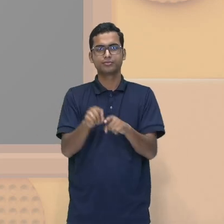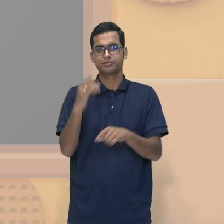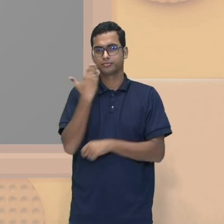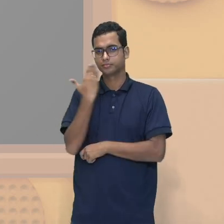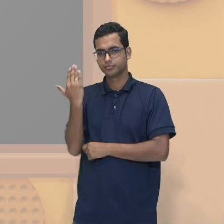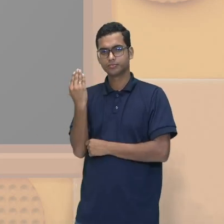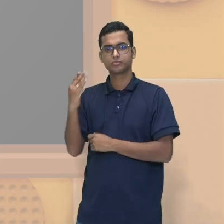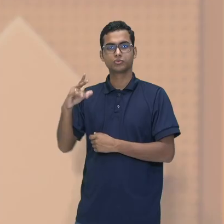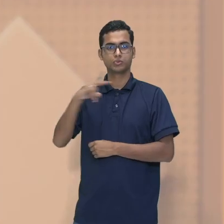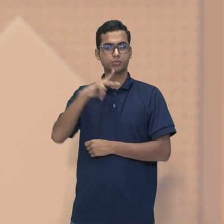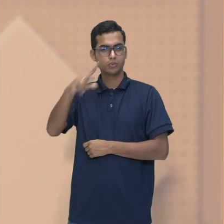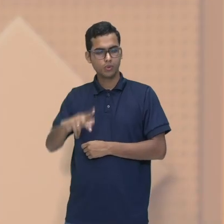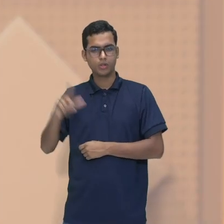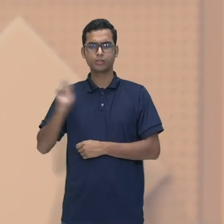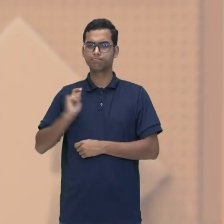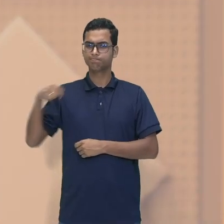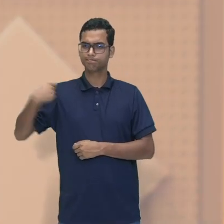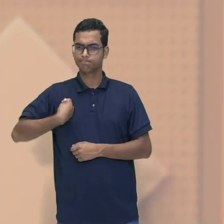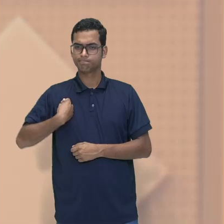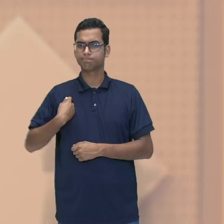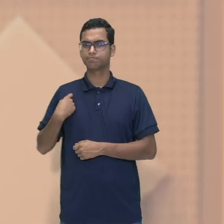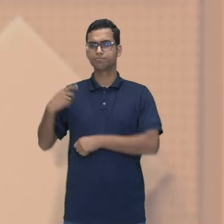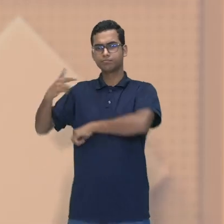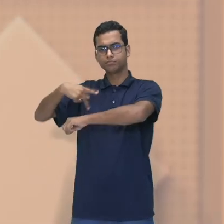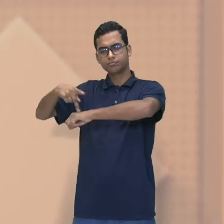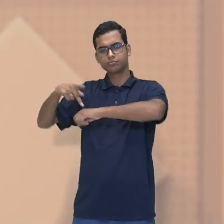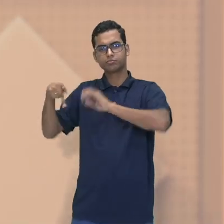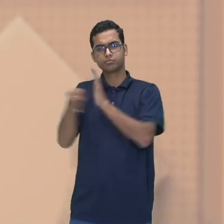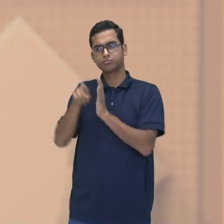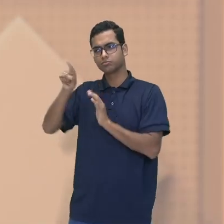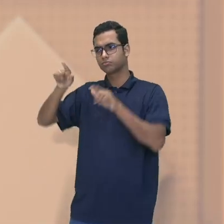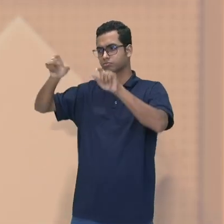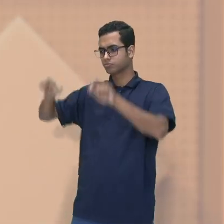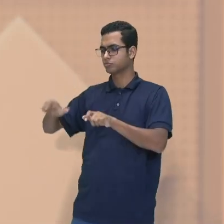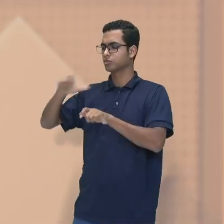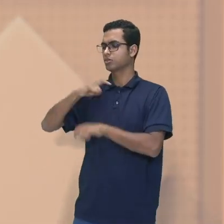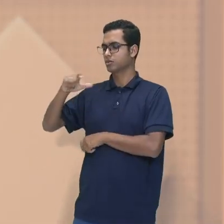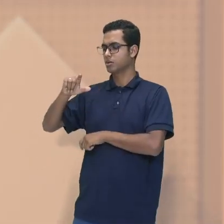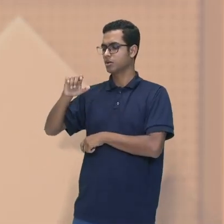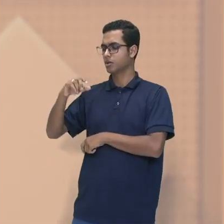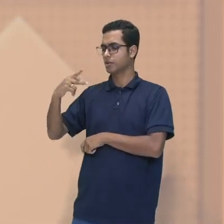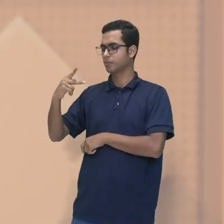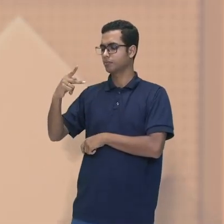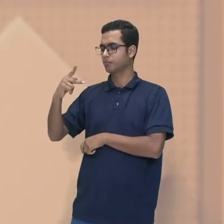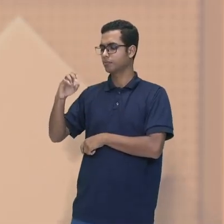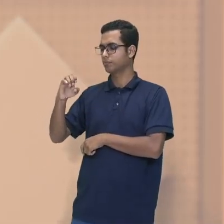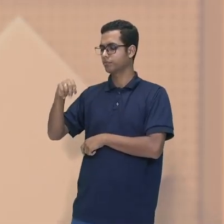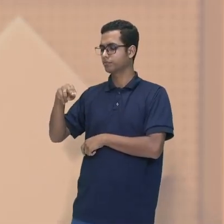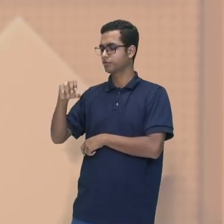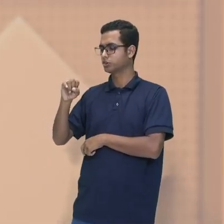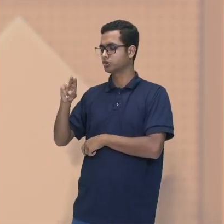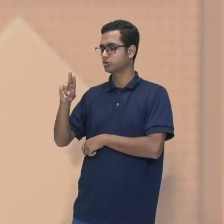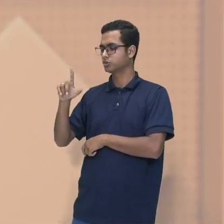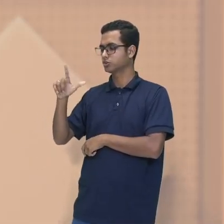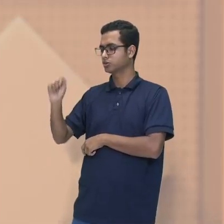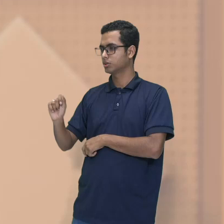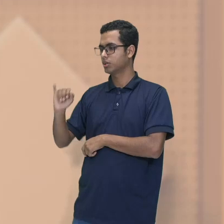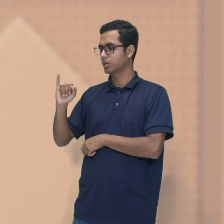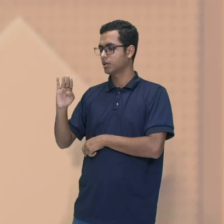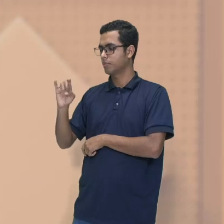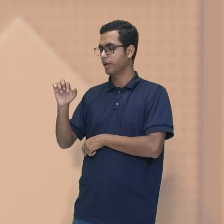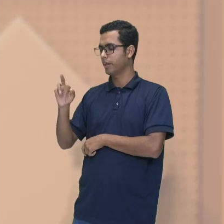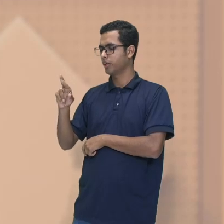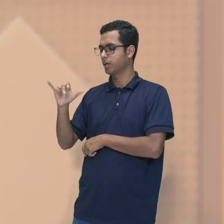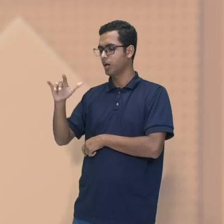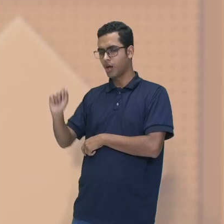tanto Portugal quanto Espanha, que se localizam na Península Ibérica, vão utilizar a questão do Renascimento com observação